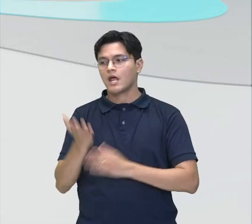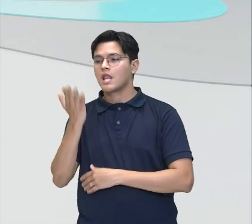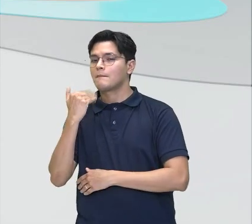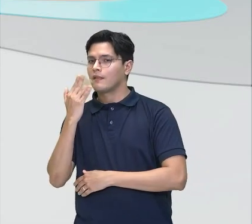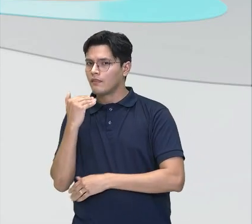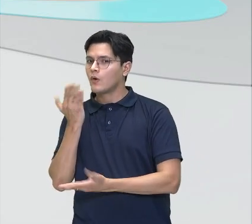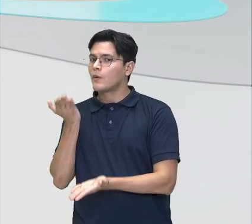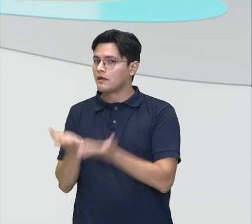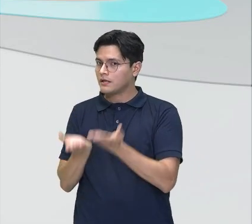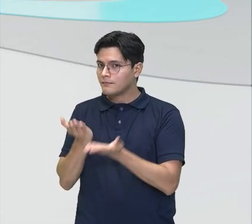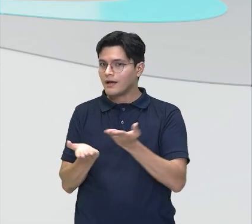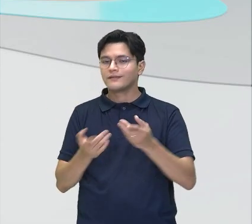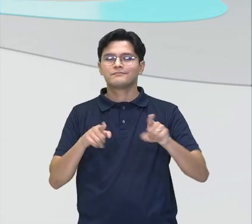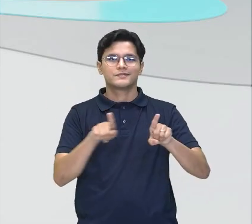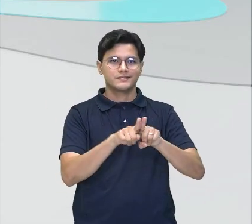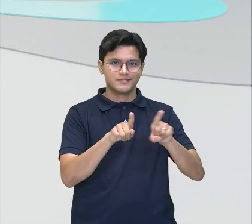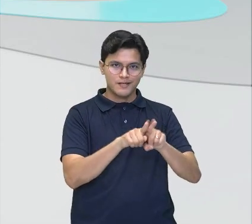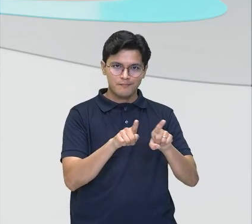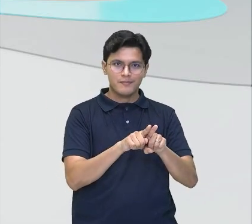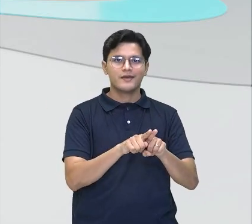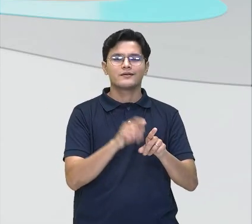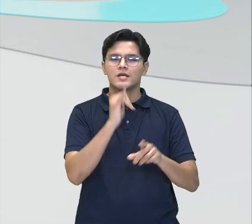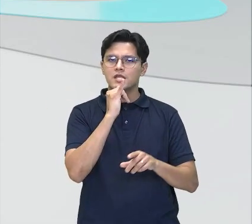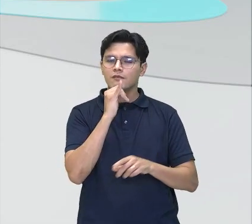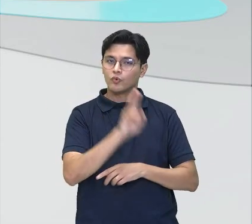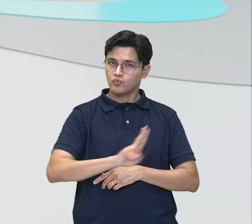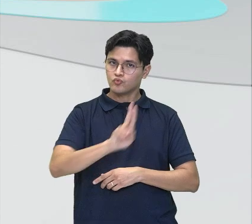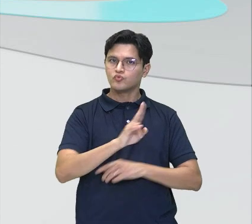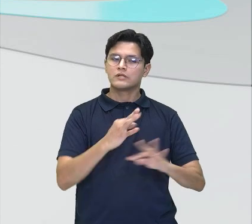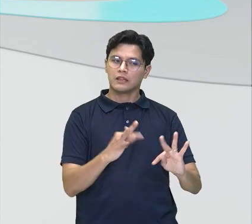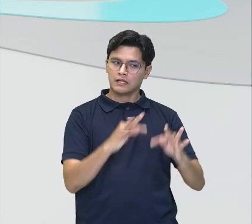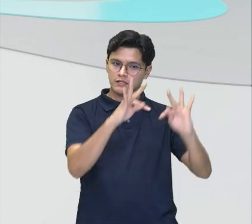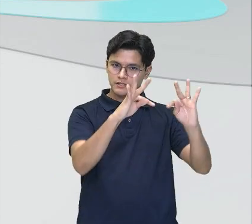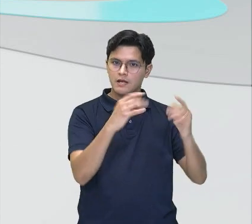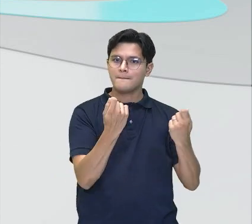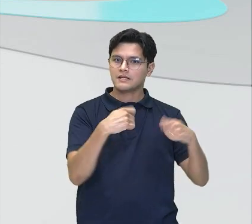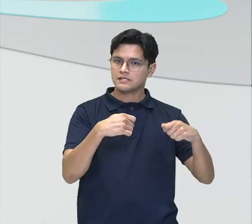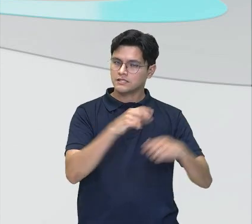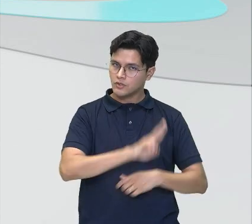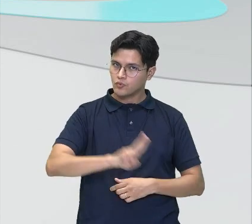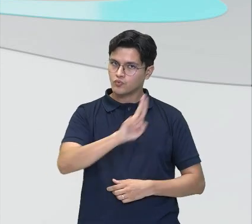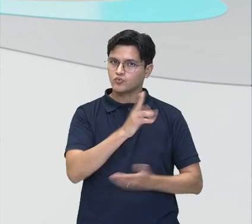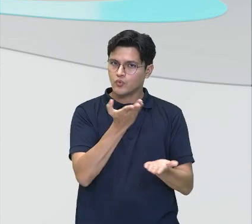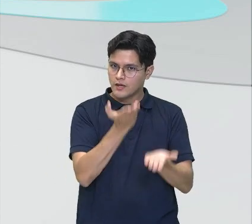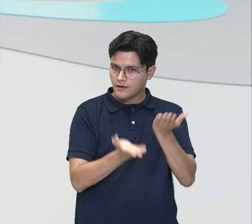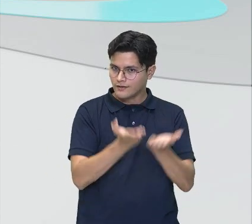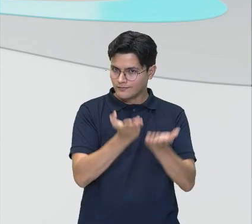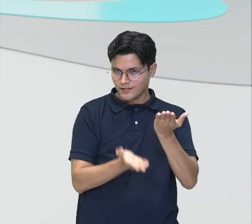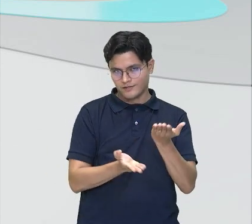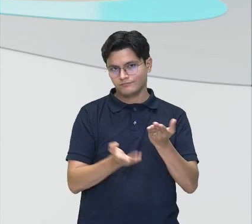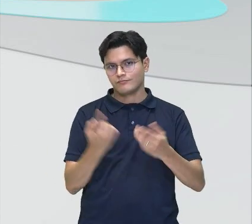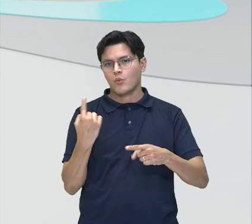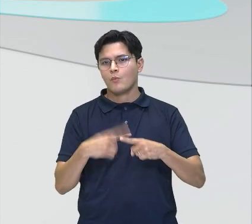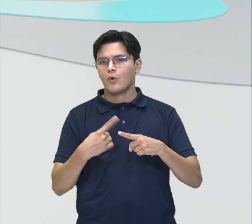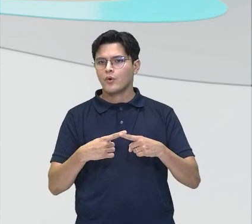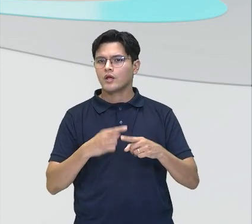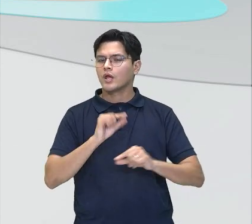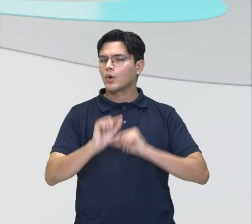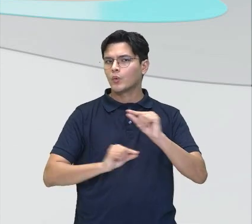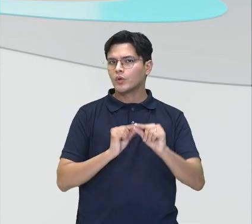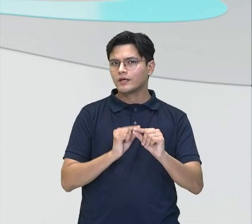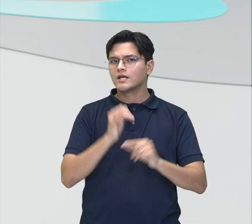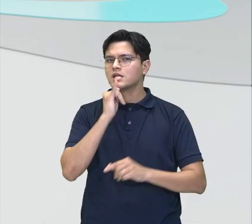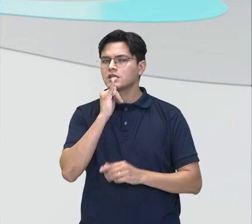ter também nesse sentido do uso da tecnologia. O futebol é bom, o futebol por meio da tecnologia